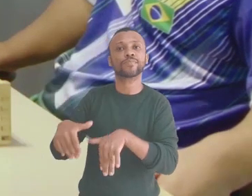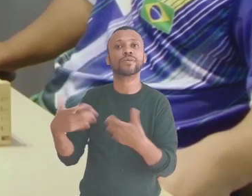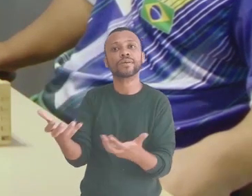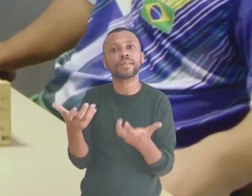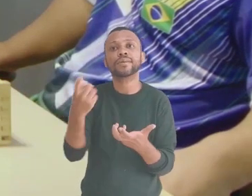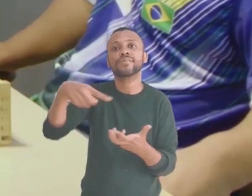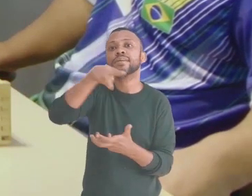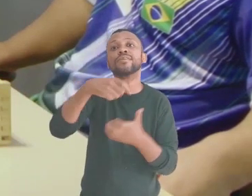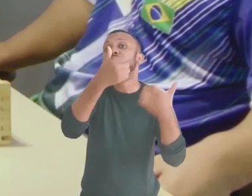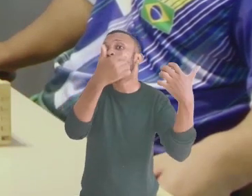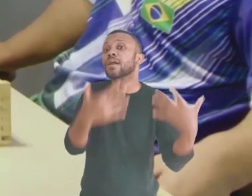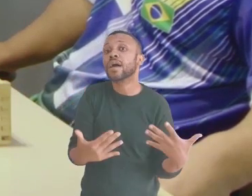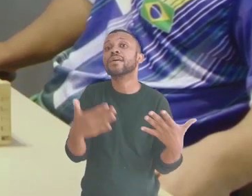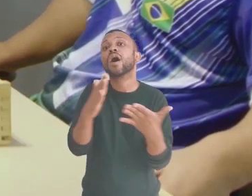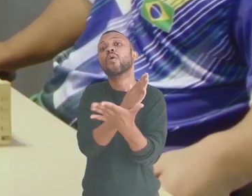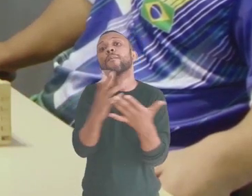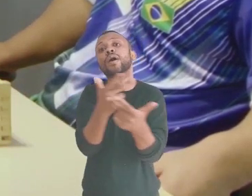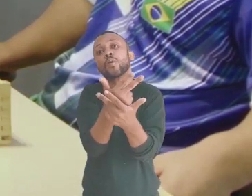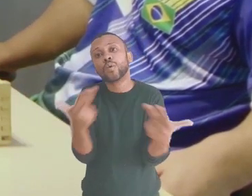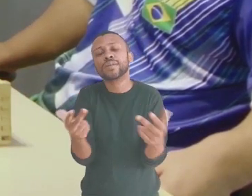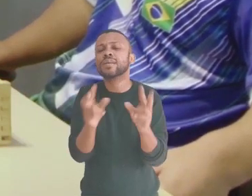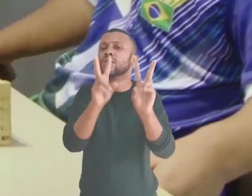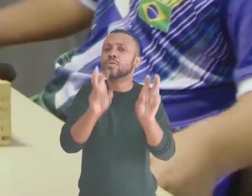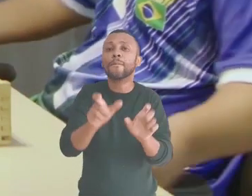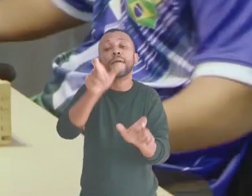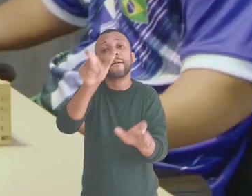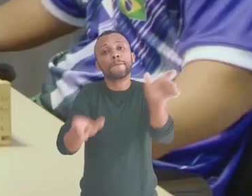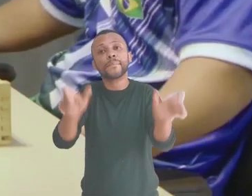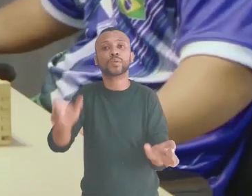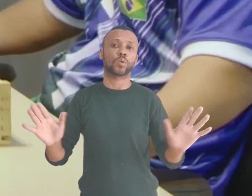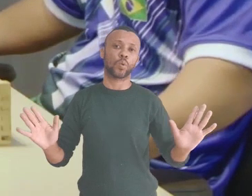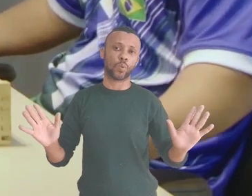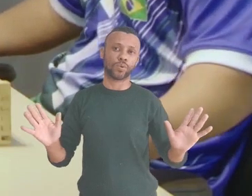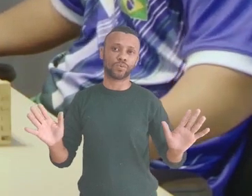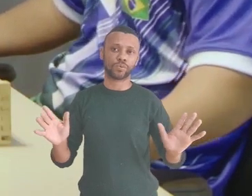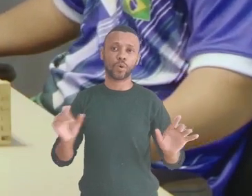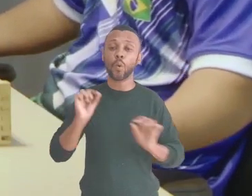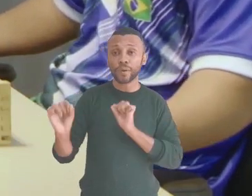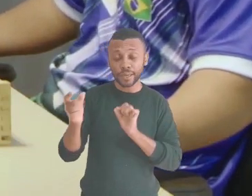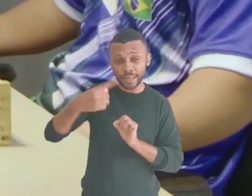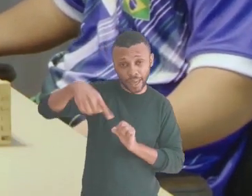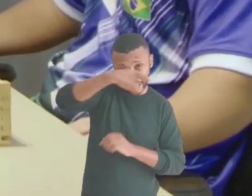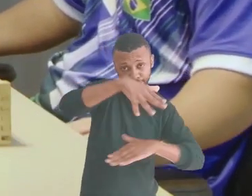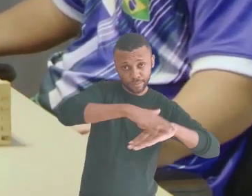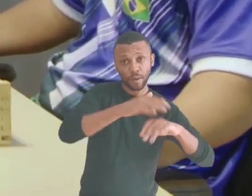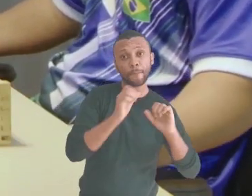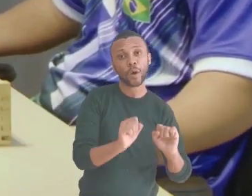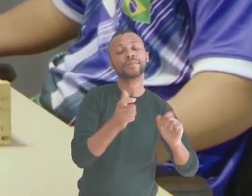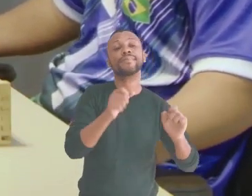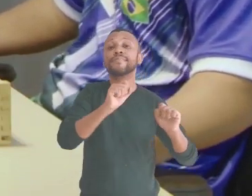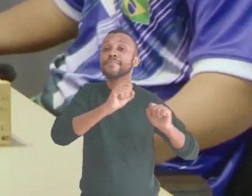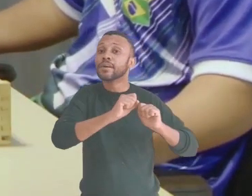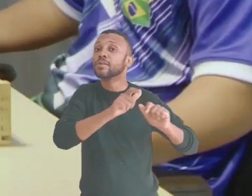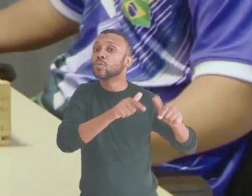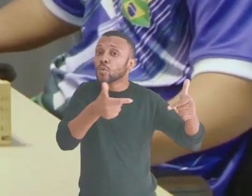vocês falassem alguma coisa sobre para pessoas, não fala comigo não, vamos falar para as pessoas o que elas podem fazer para que as